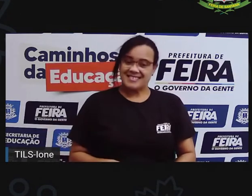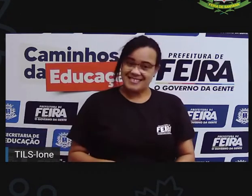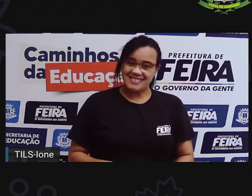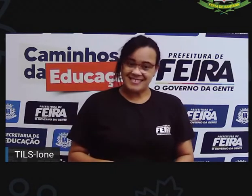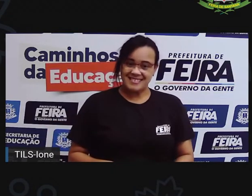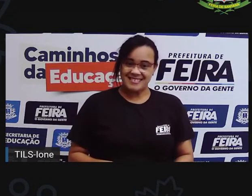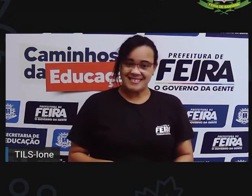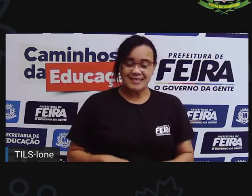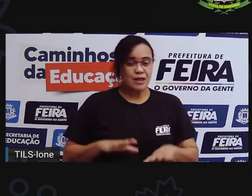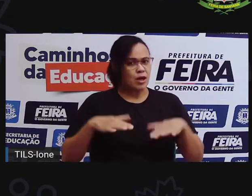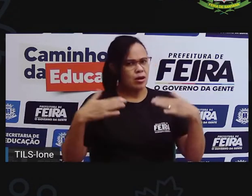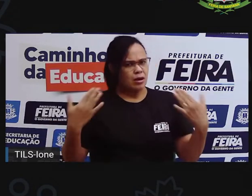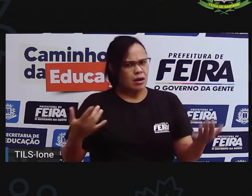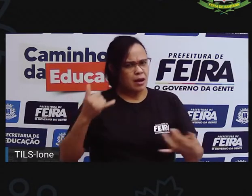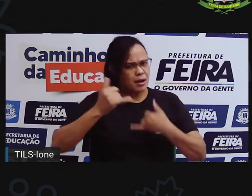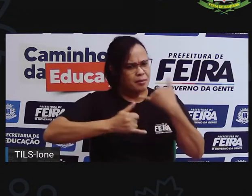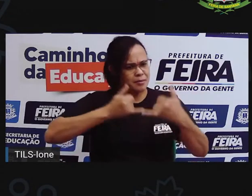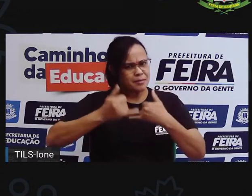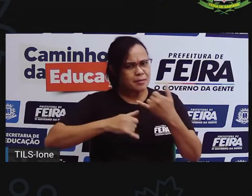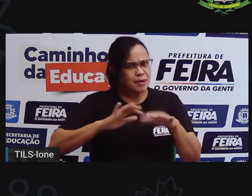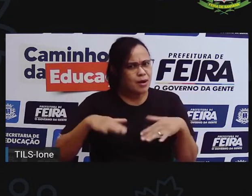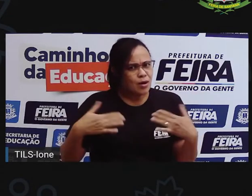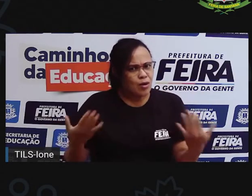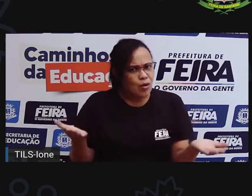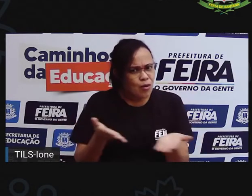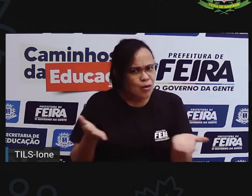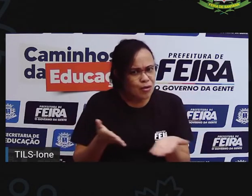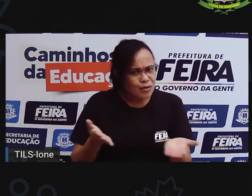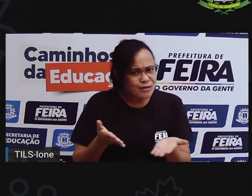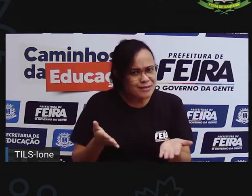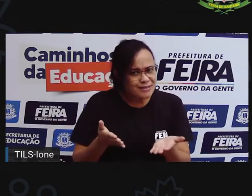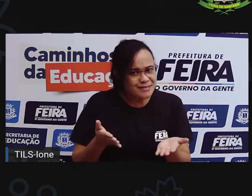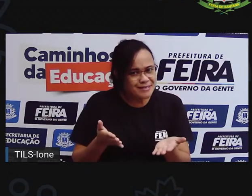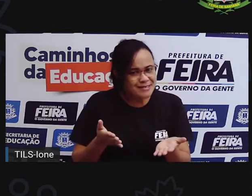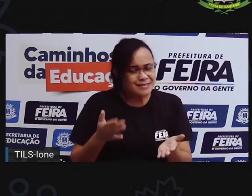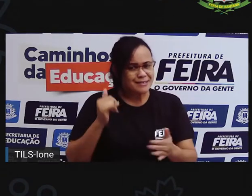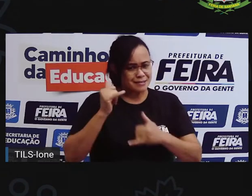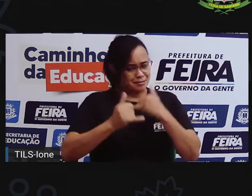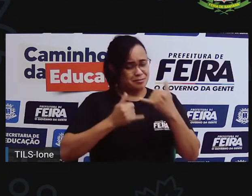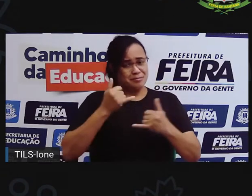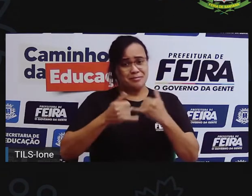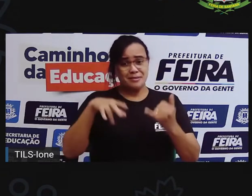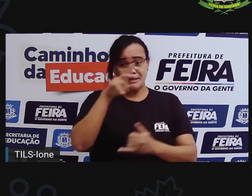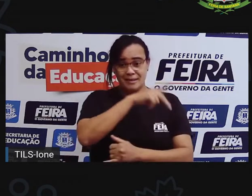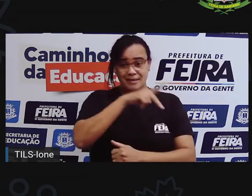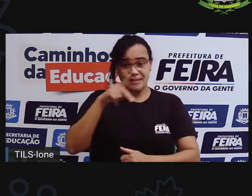Qual que será a brincadeira de hoje? Que brincadeira foi que o Prolito escolheu para vocês?